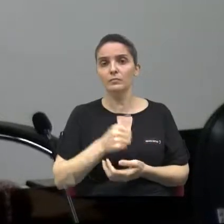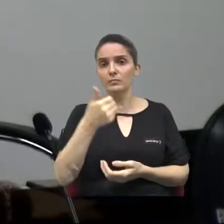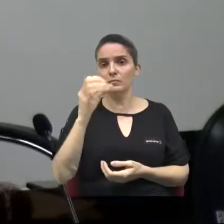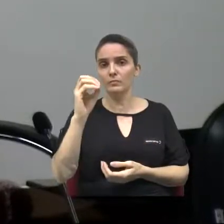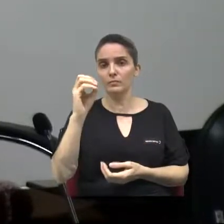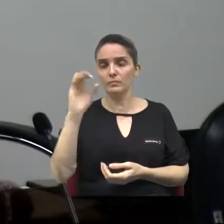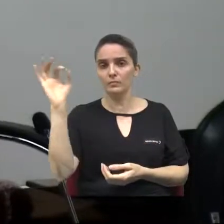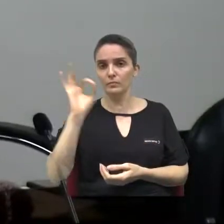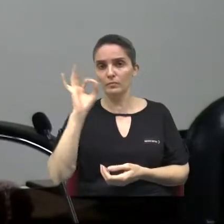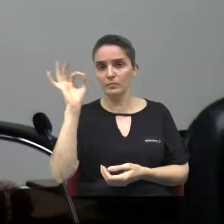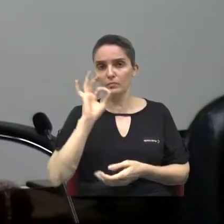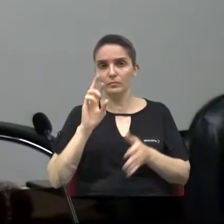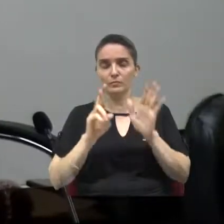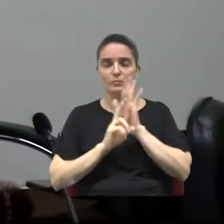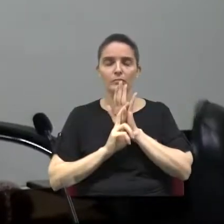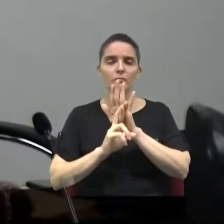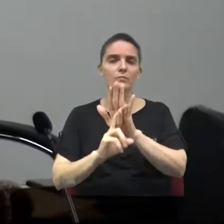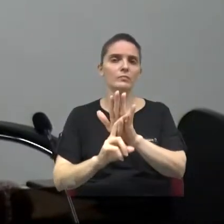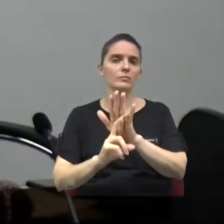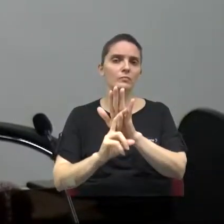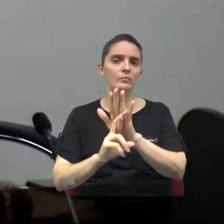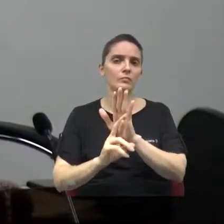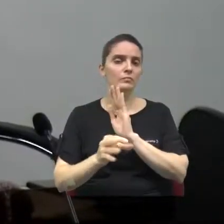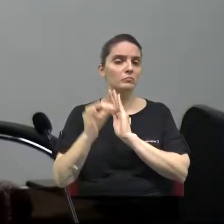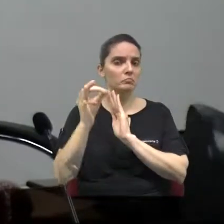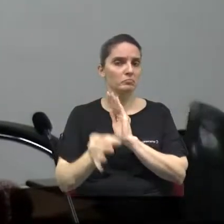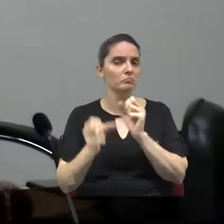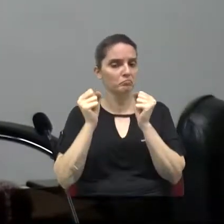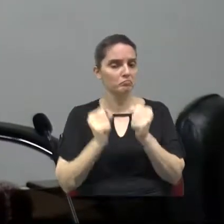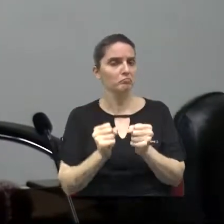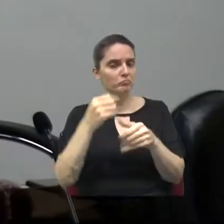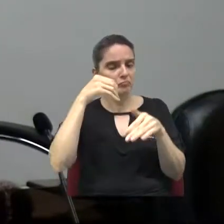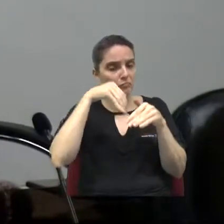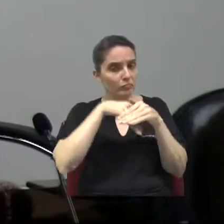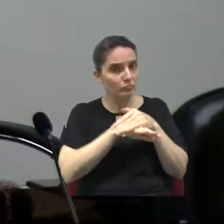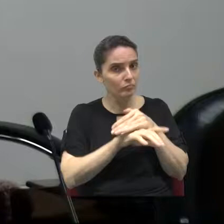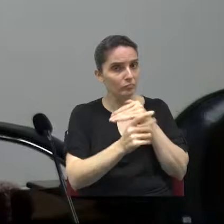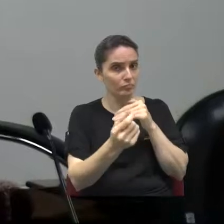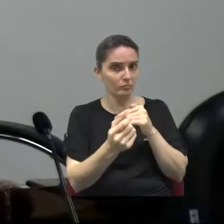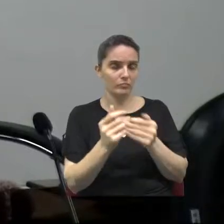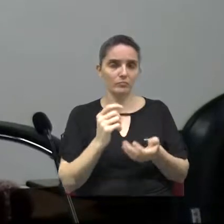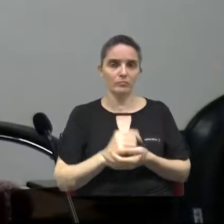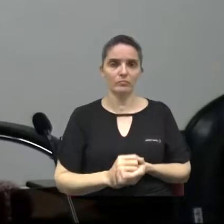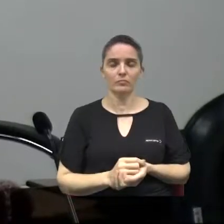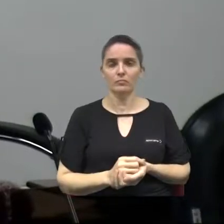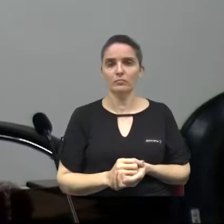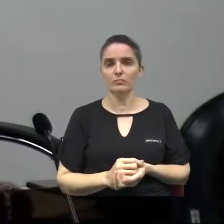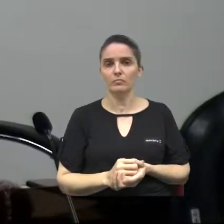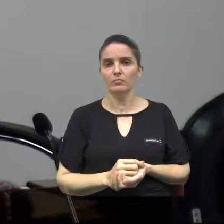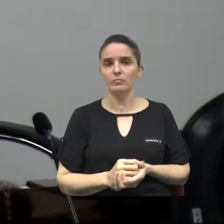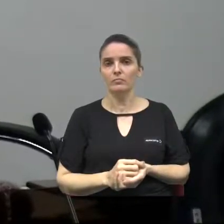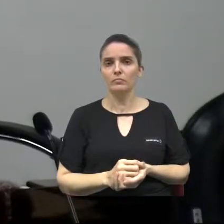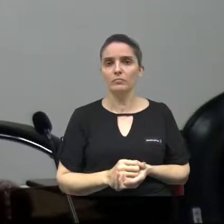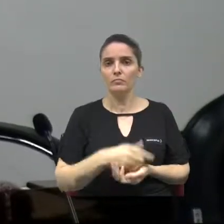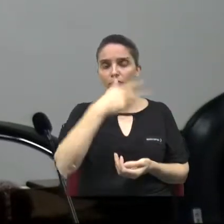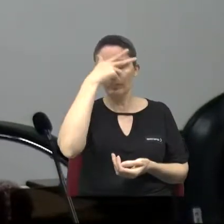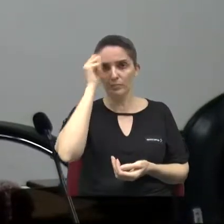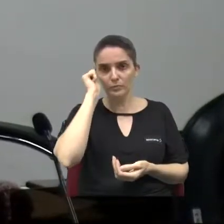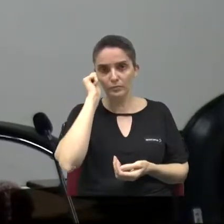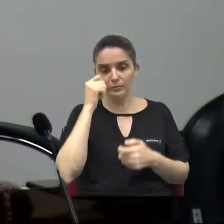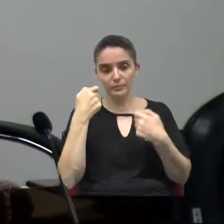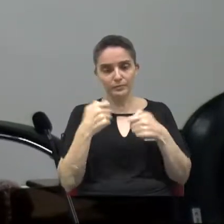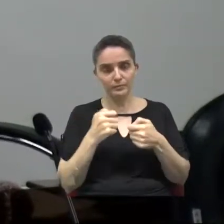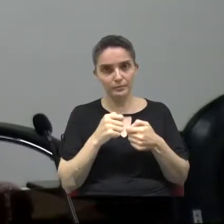de representação, com certeza poderia economizar. Ele deve pegar dinheiro de onde a prefeitura